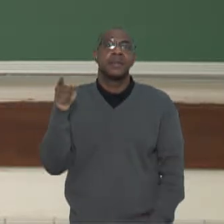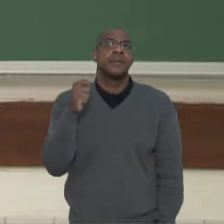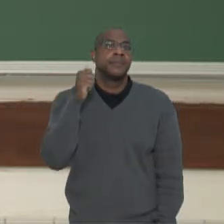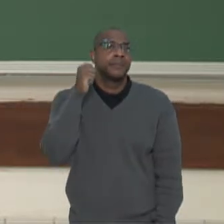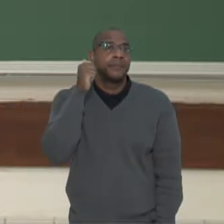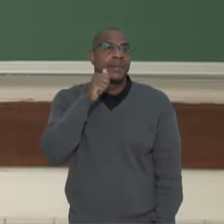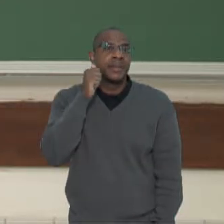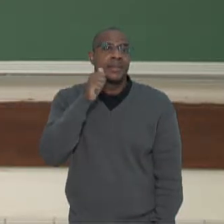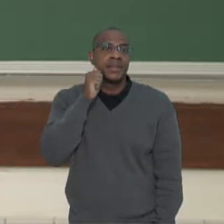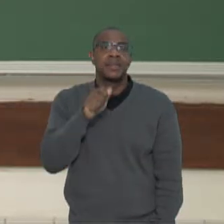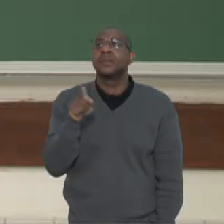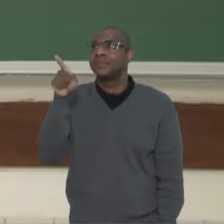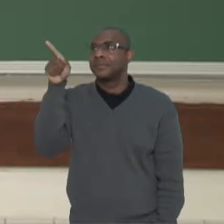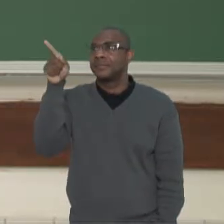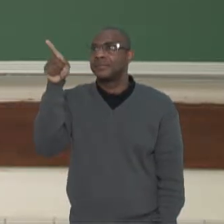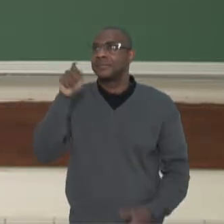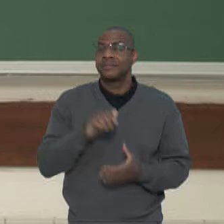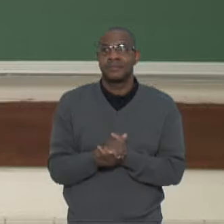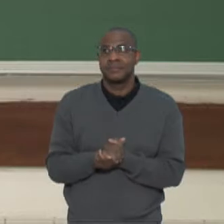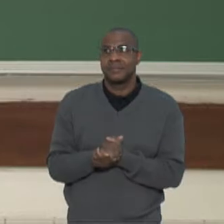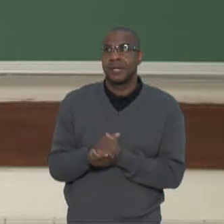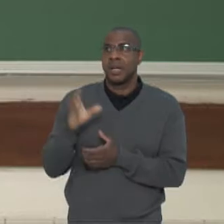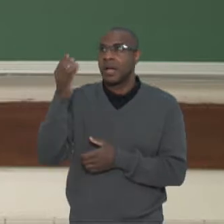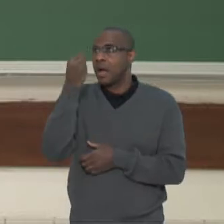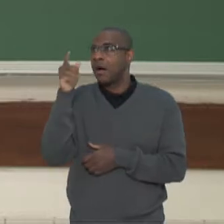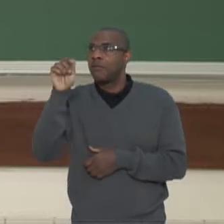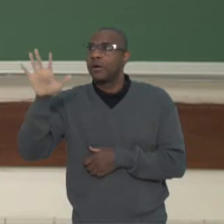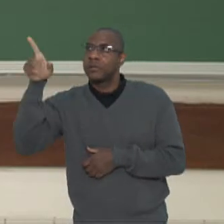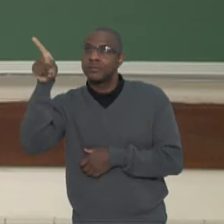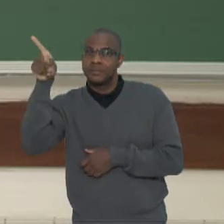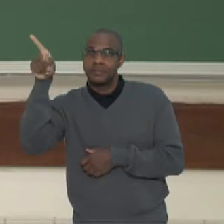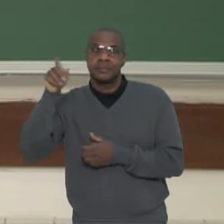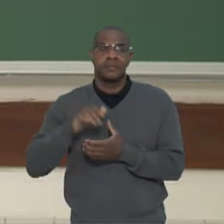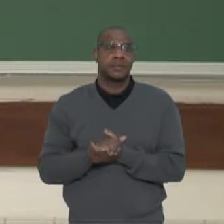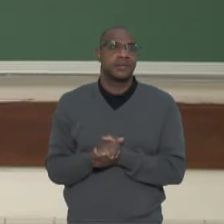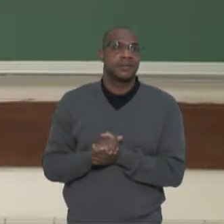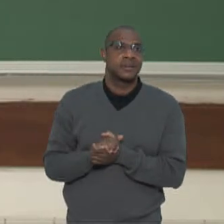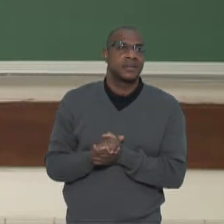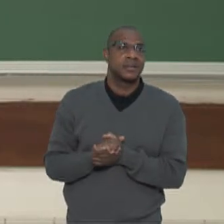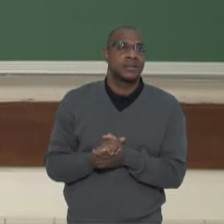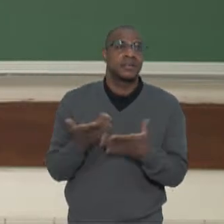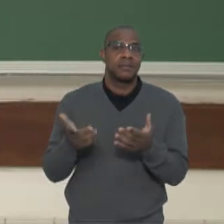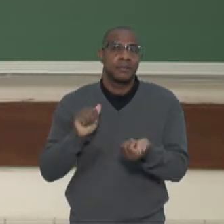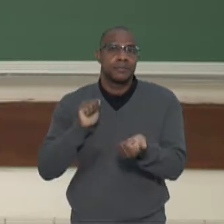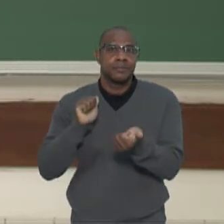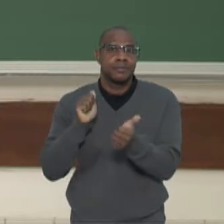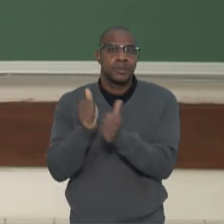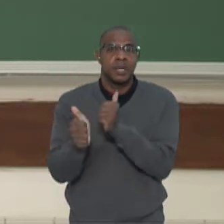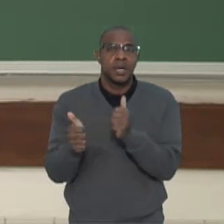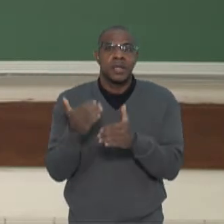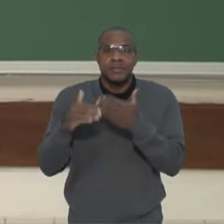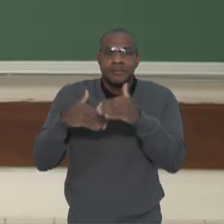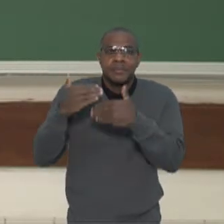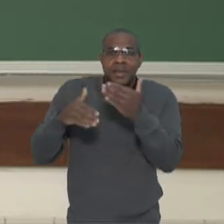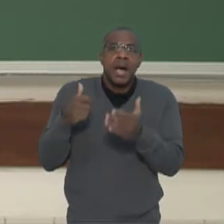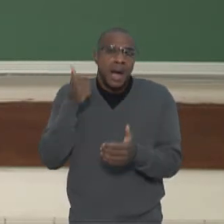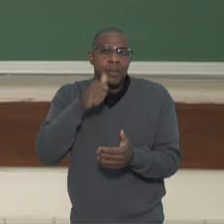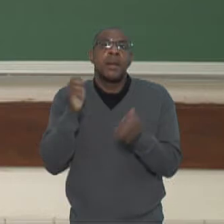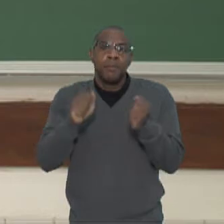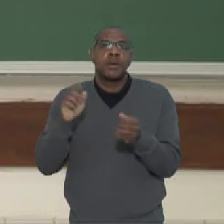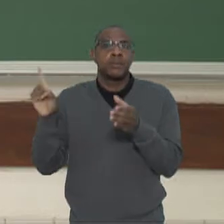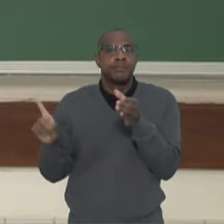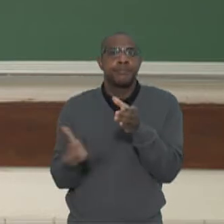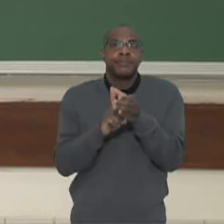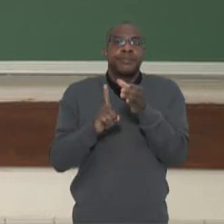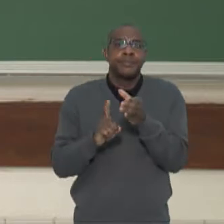Então já se desconstrói aí, né, um dos mitos, né, esportivo, né, a mulher não pode participar,